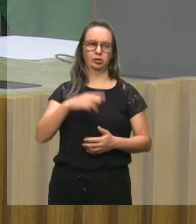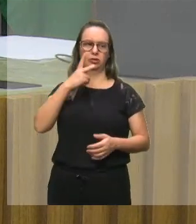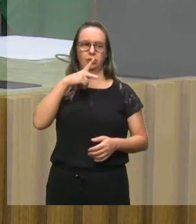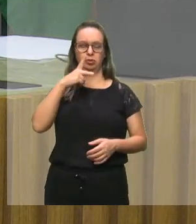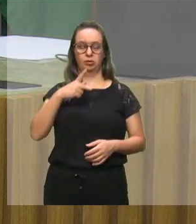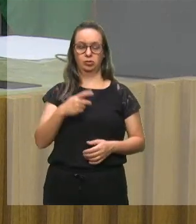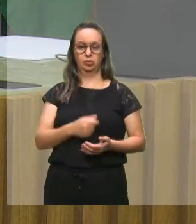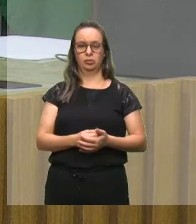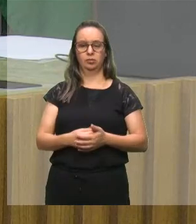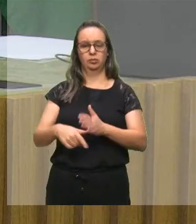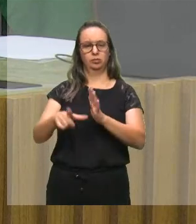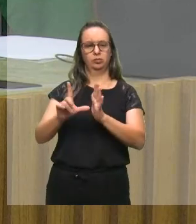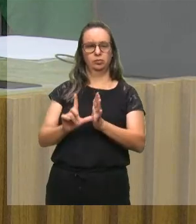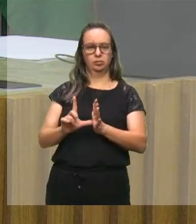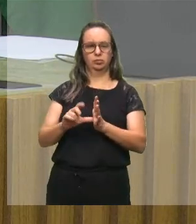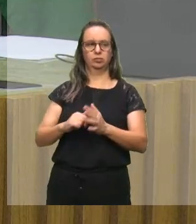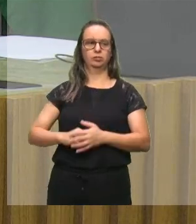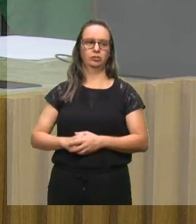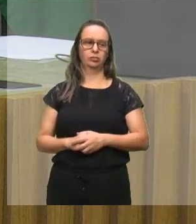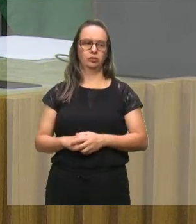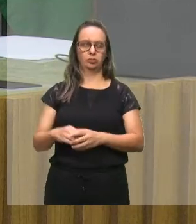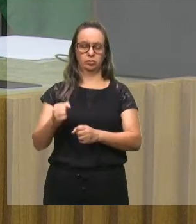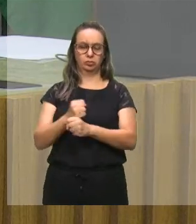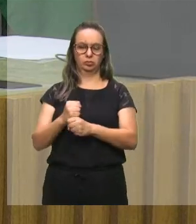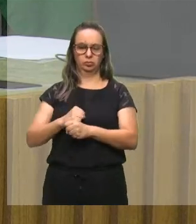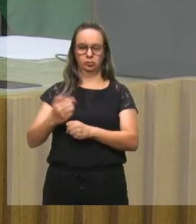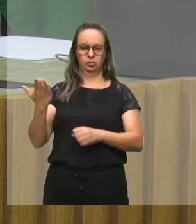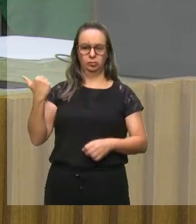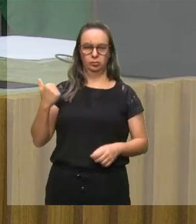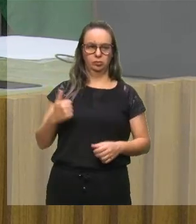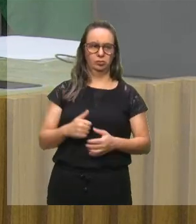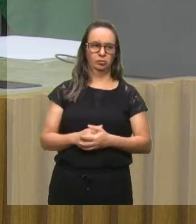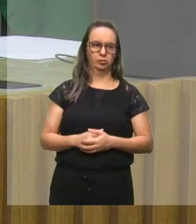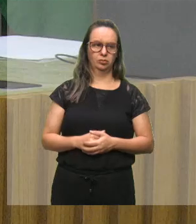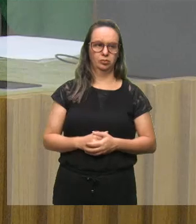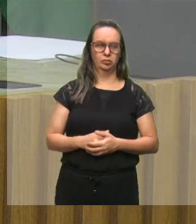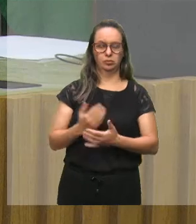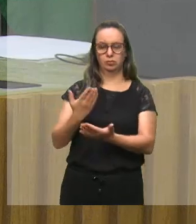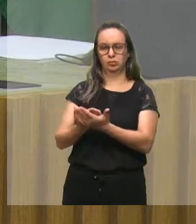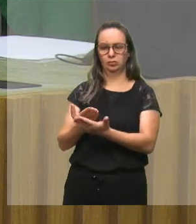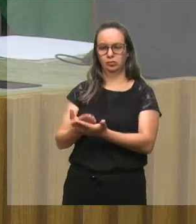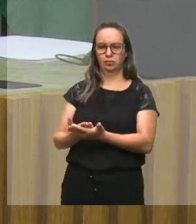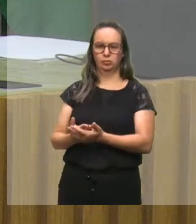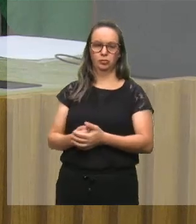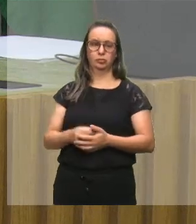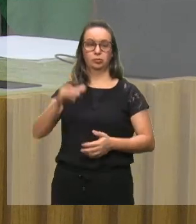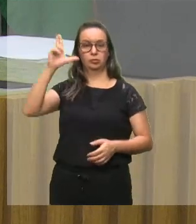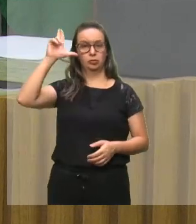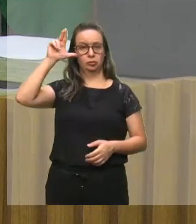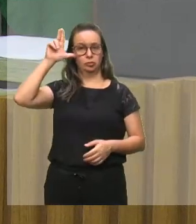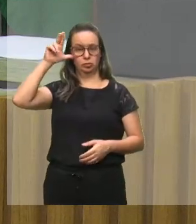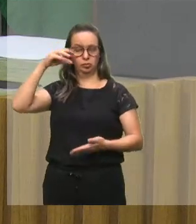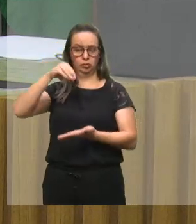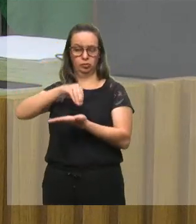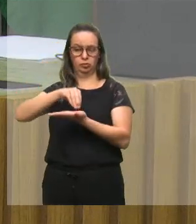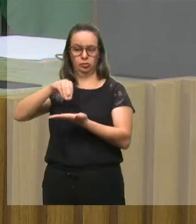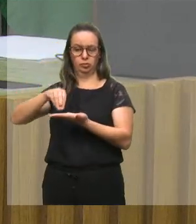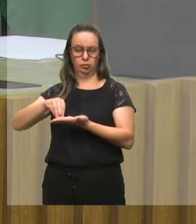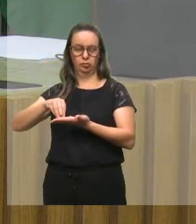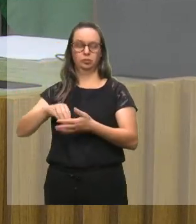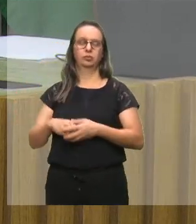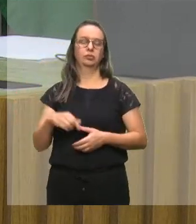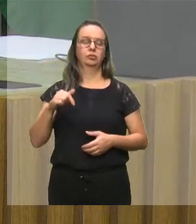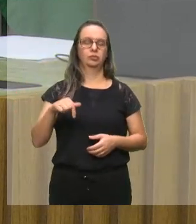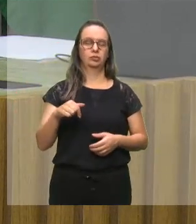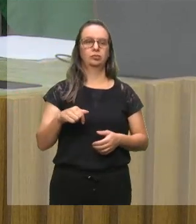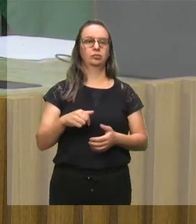ano retrasado, e ela faz xadrez na escola, né? Aqui na cidade de Assis é muito legal o trabalho que é